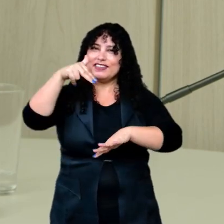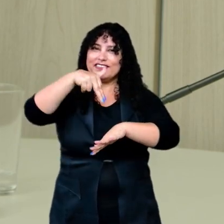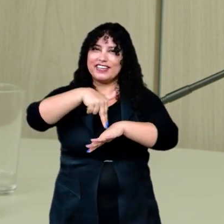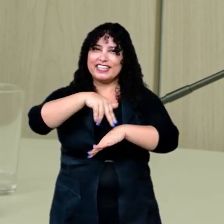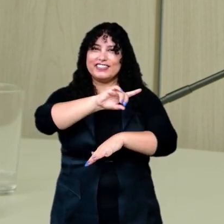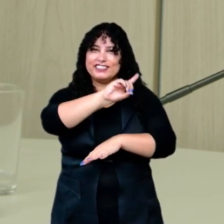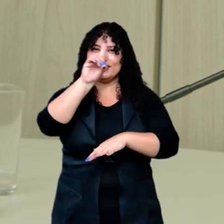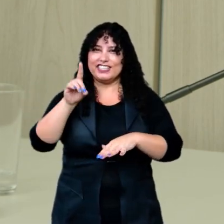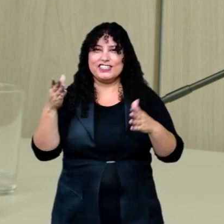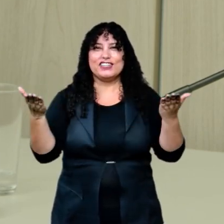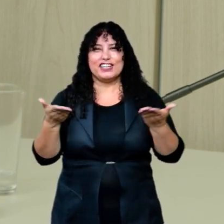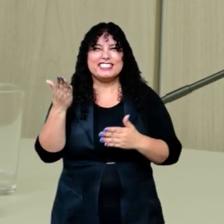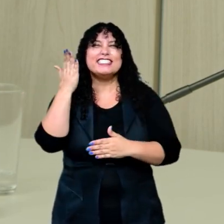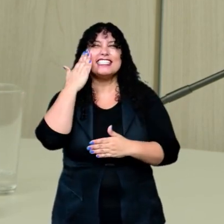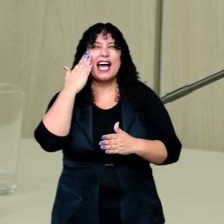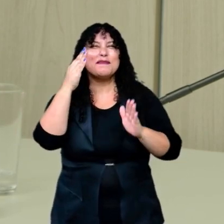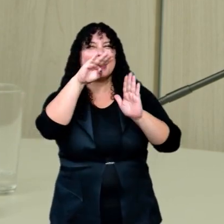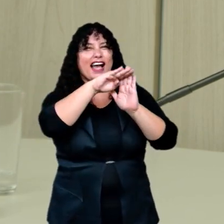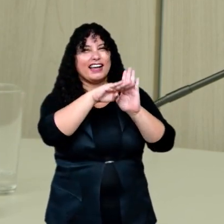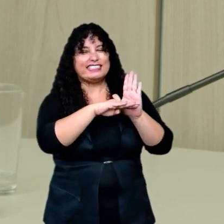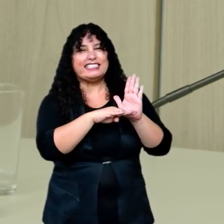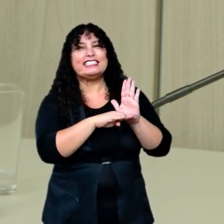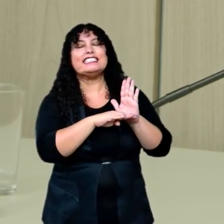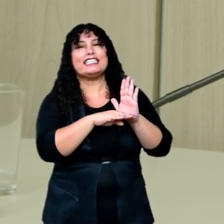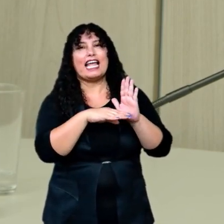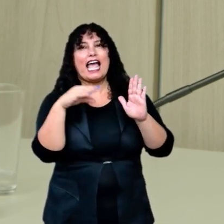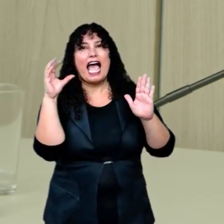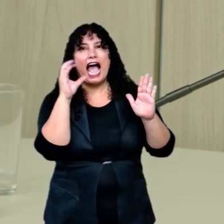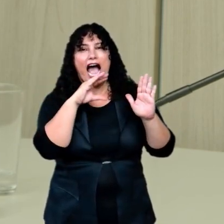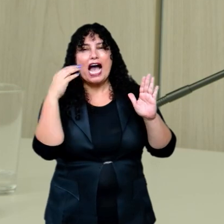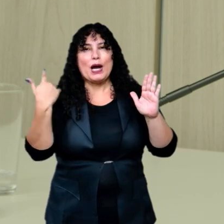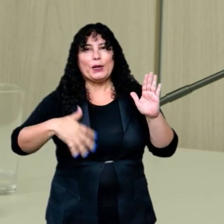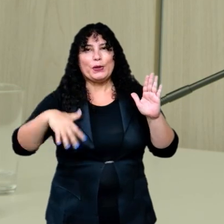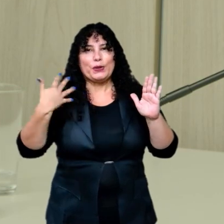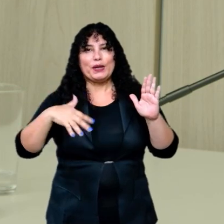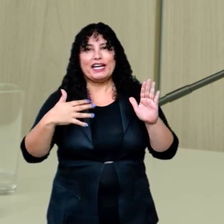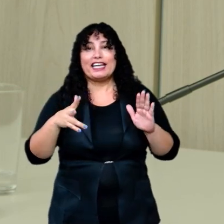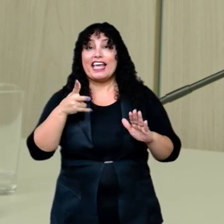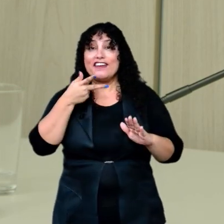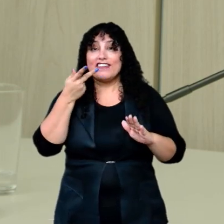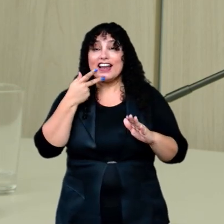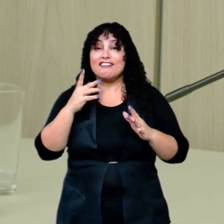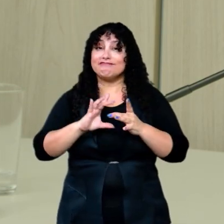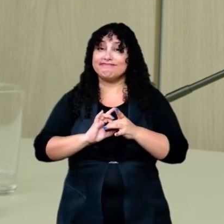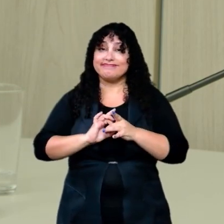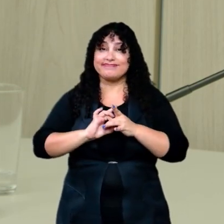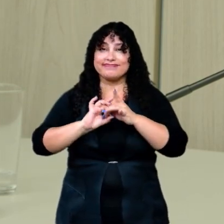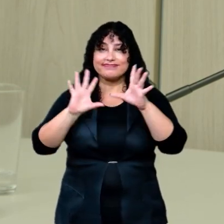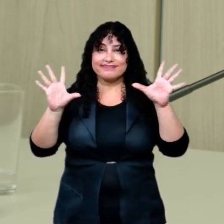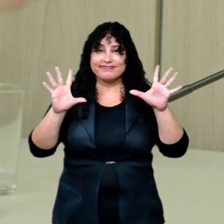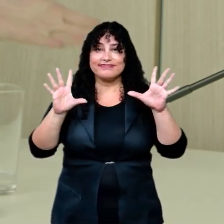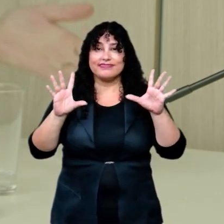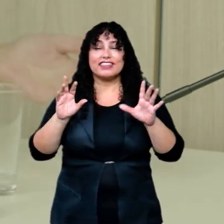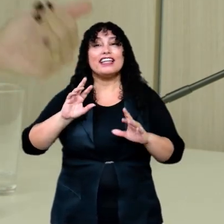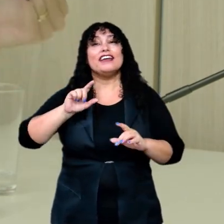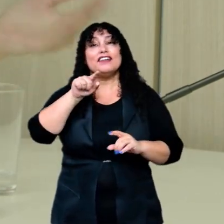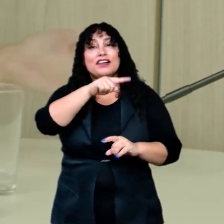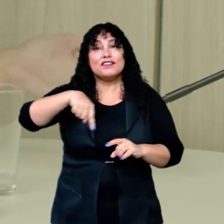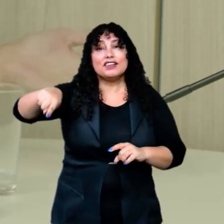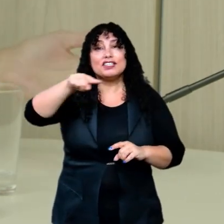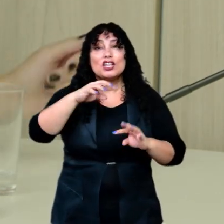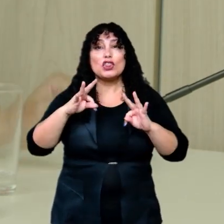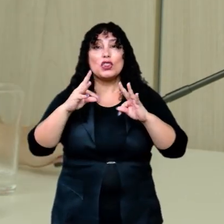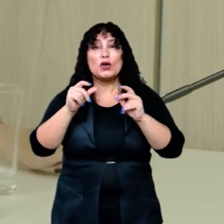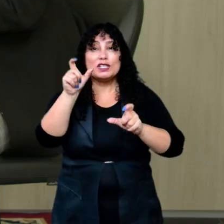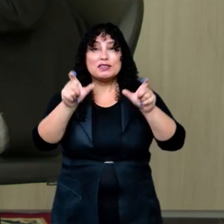hoje, né? Que a gente sabe que a agenda ela é corrida. Verdade. Quero dizer que a gente fica à disposição também, não só a você, mas para